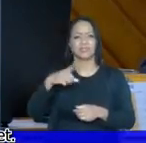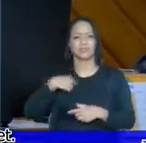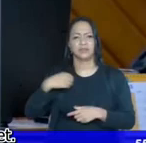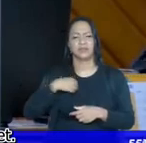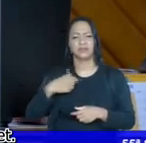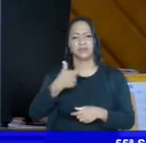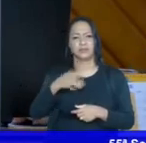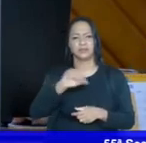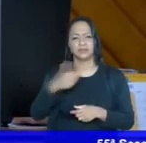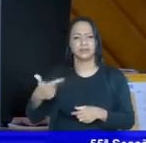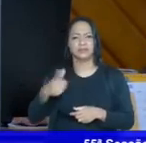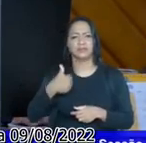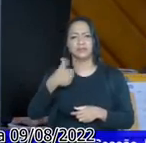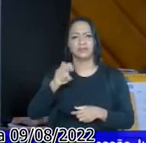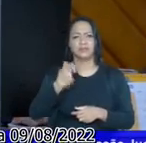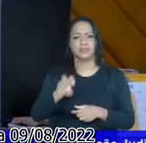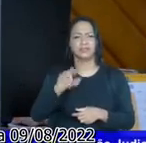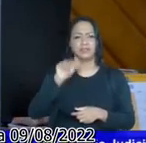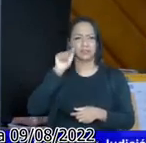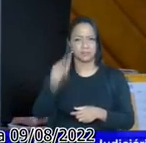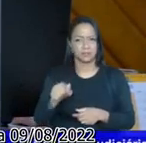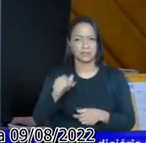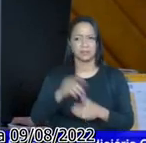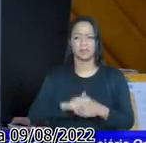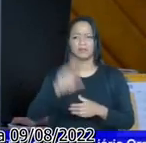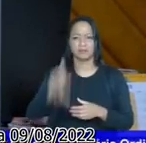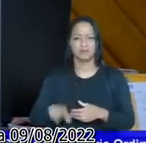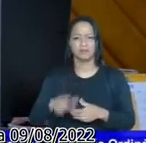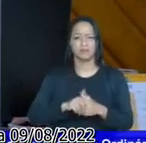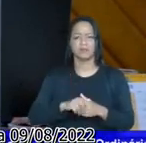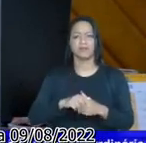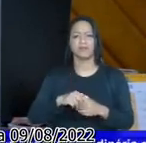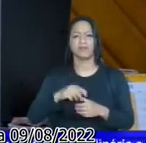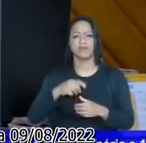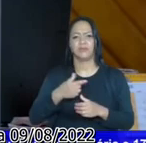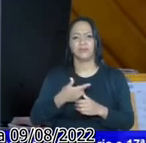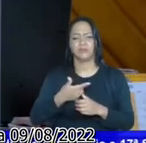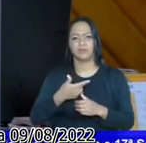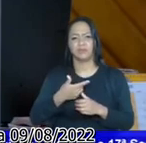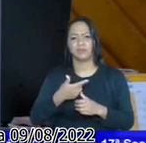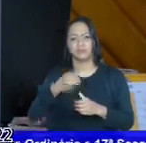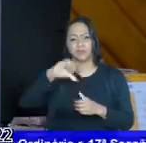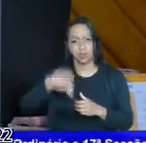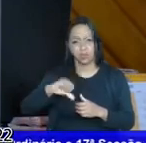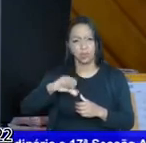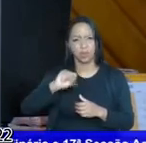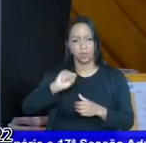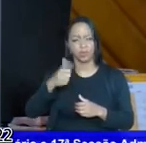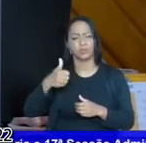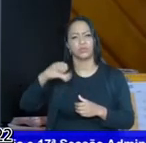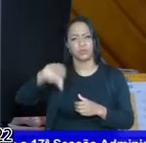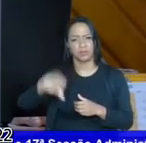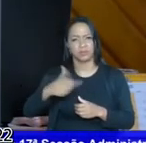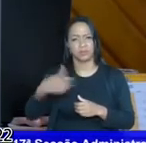15 mil por meio de tickets. No dia 31/8 de 2022, R$ 20 mil por meio de tickets. No dia 8/9